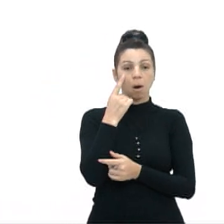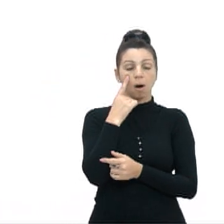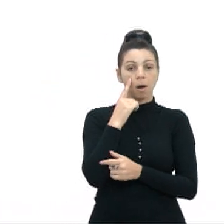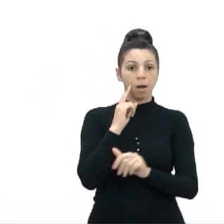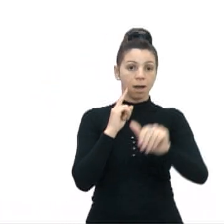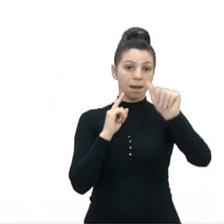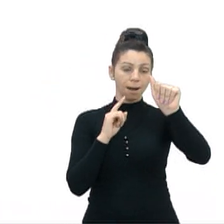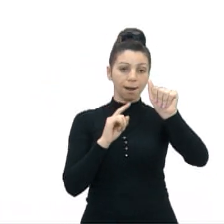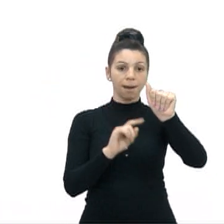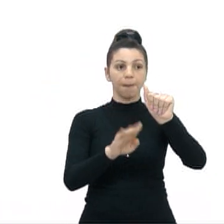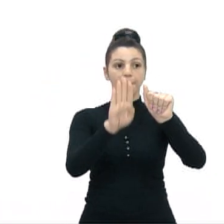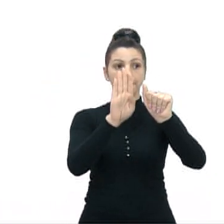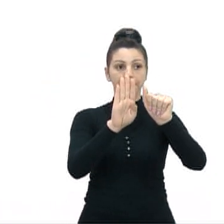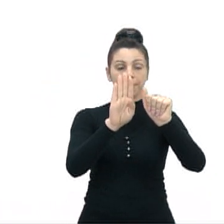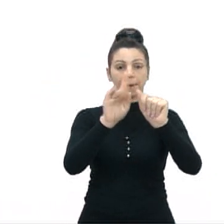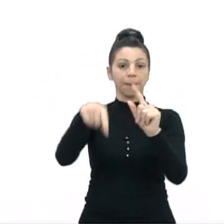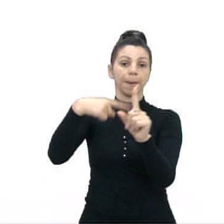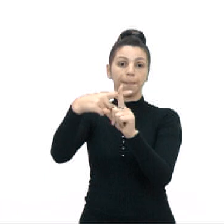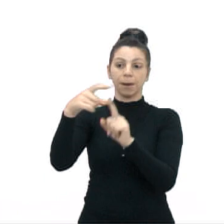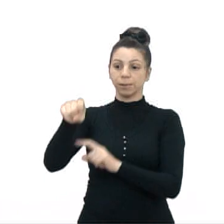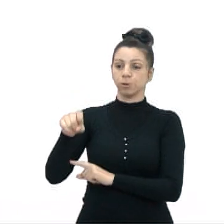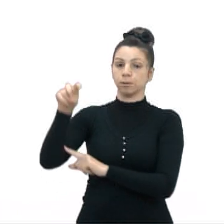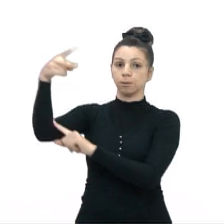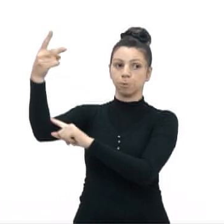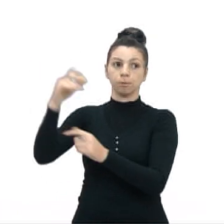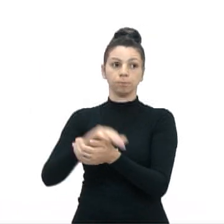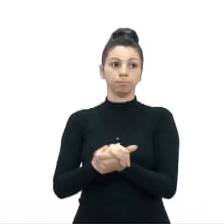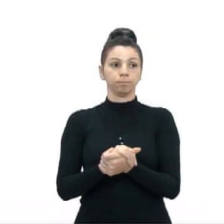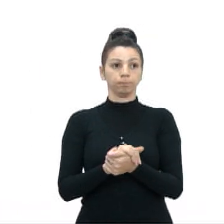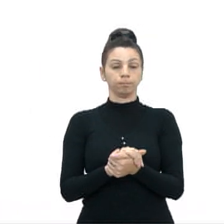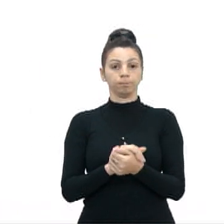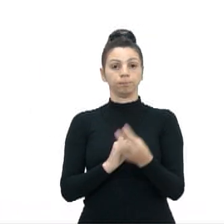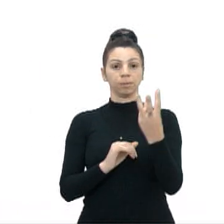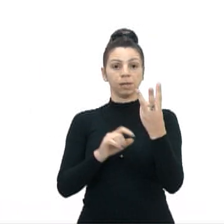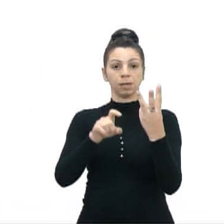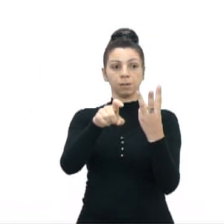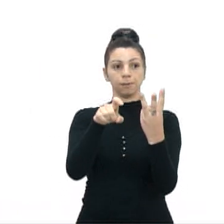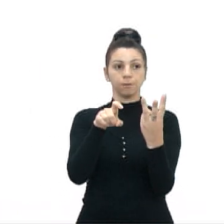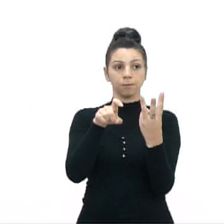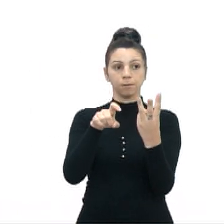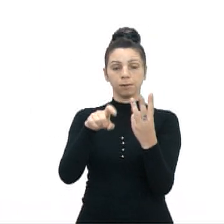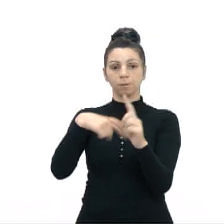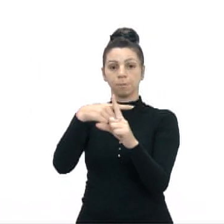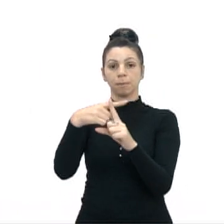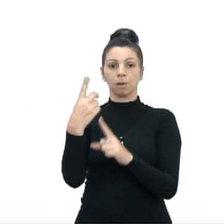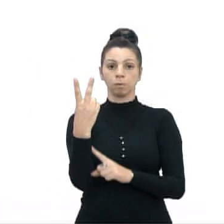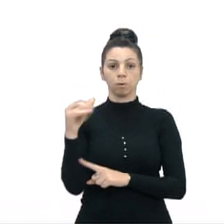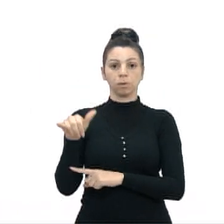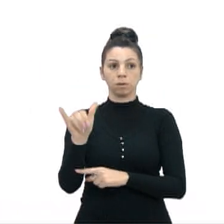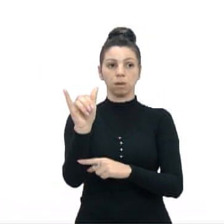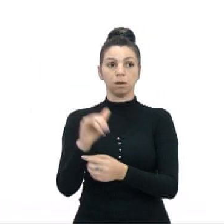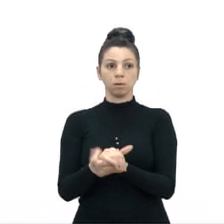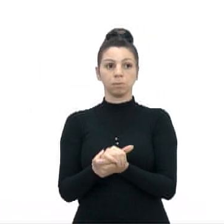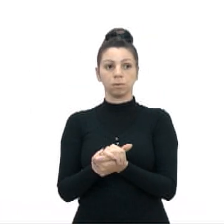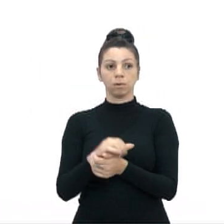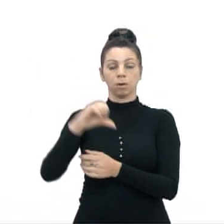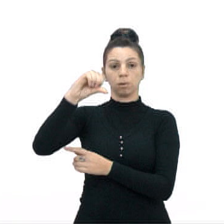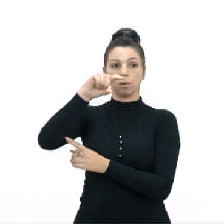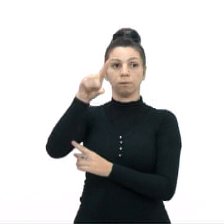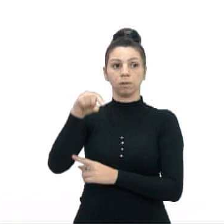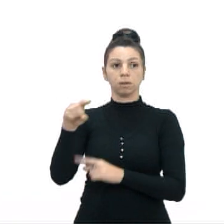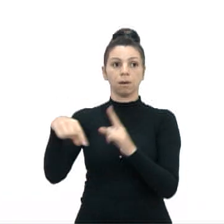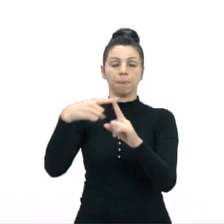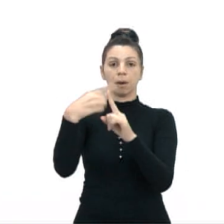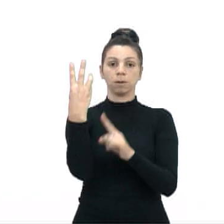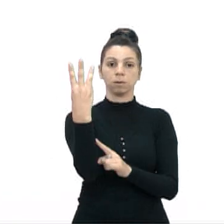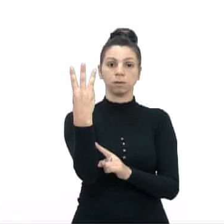ao quadrado, eu tenho 3x mais 2y, 9z mais 3y, y menos 2x.